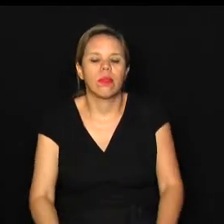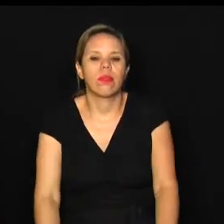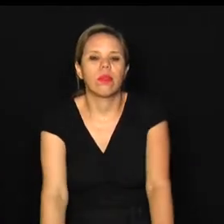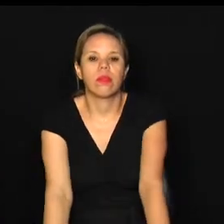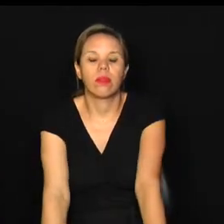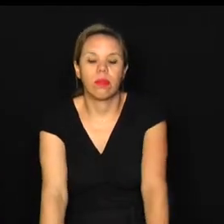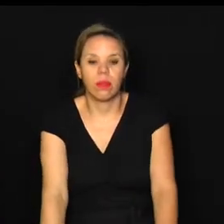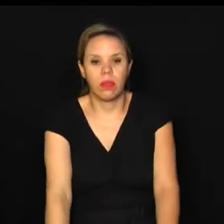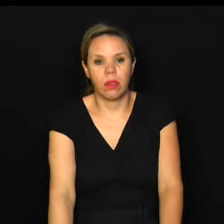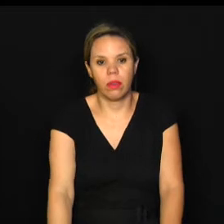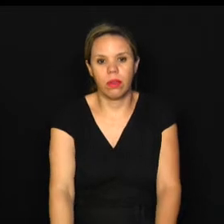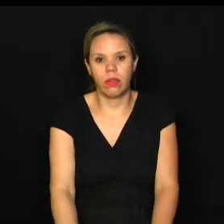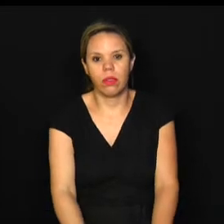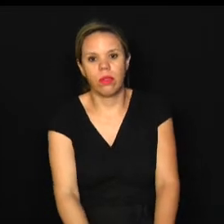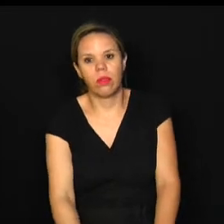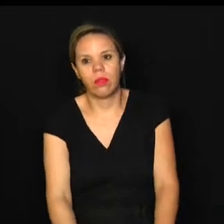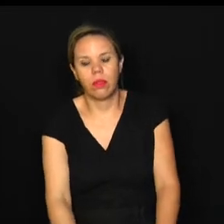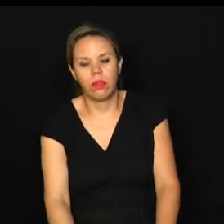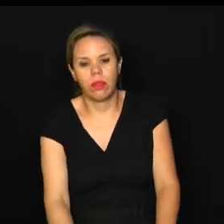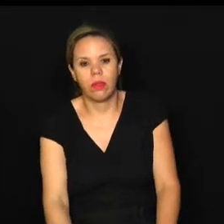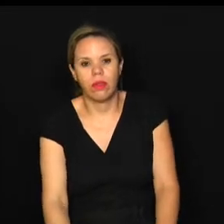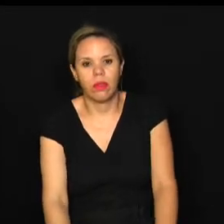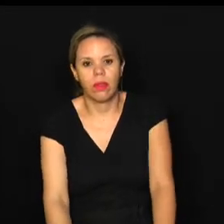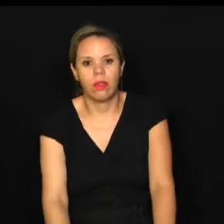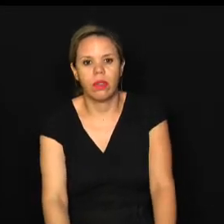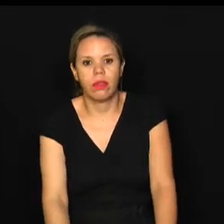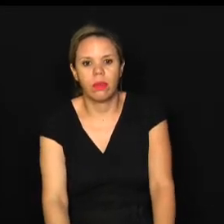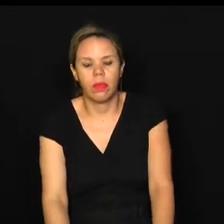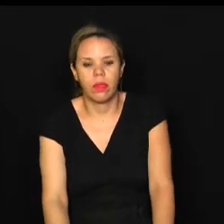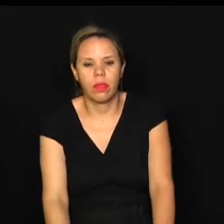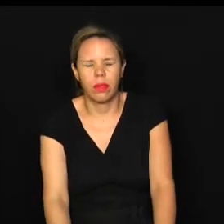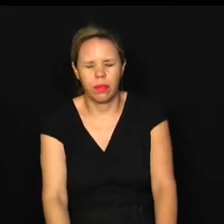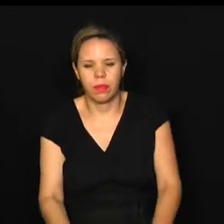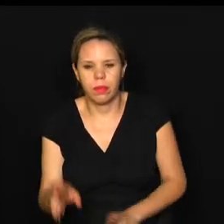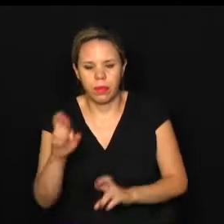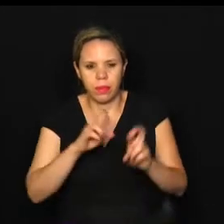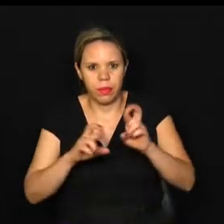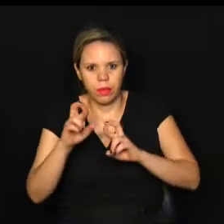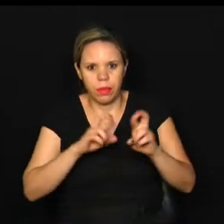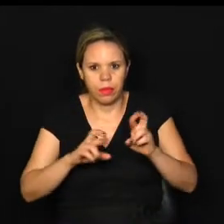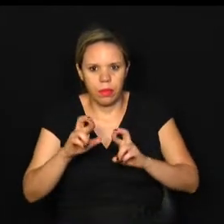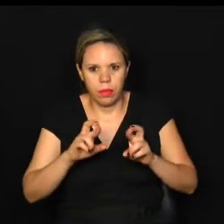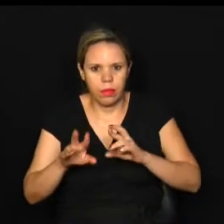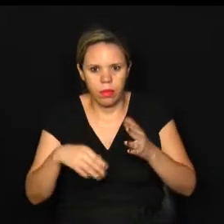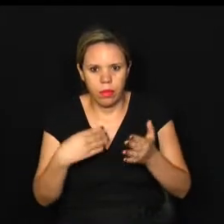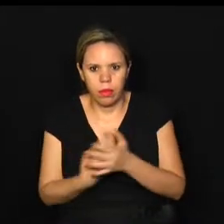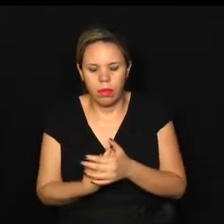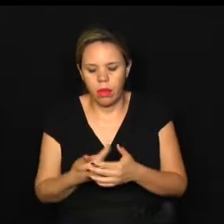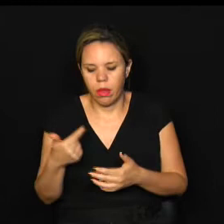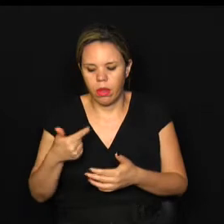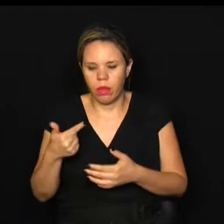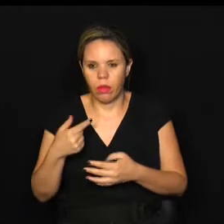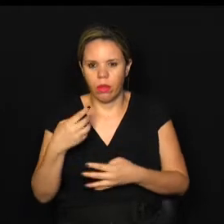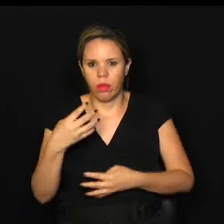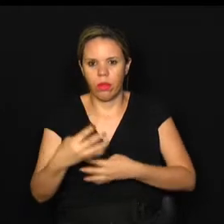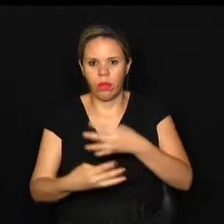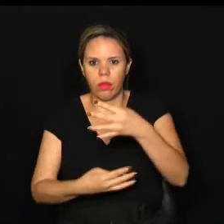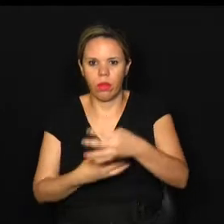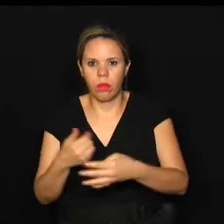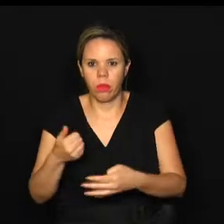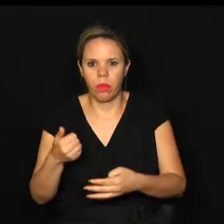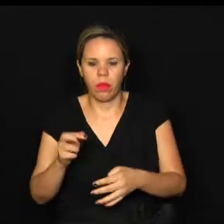Passamos então para os resultados fiscais apurados até aqui no segundo quadrimestre. O primeiro é o resultado orçamentário, ele